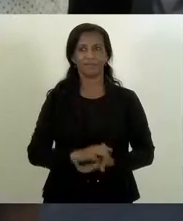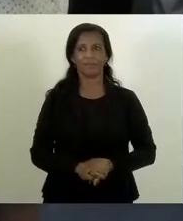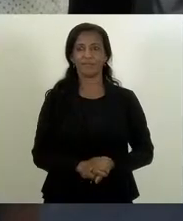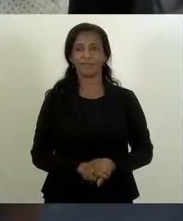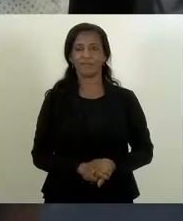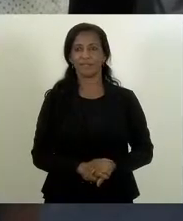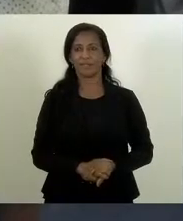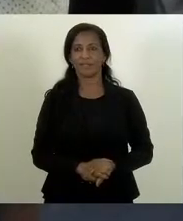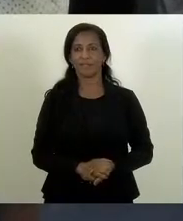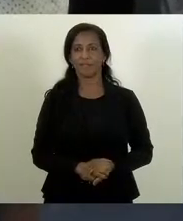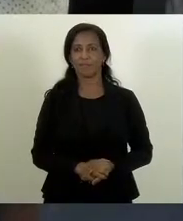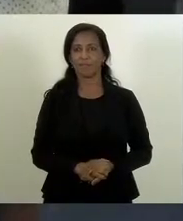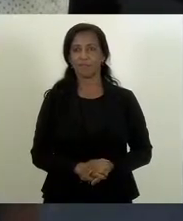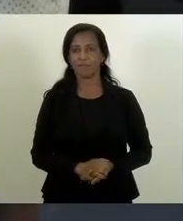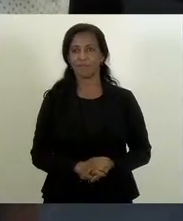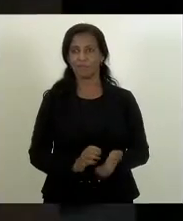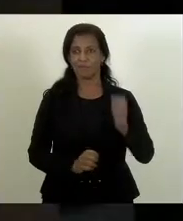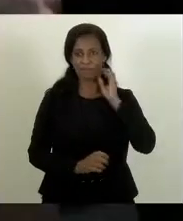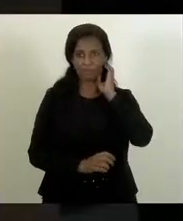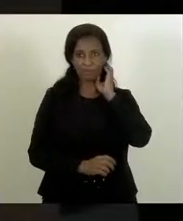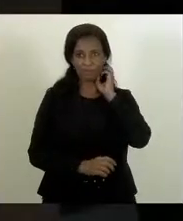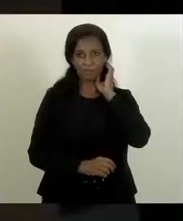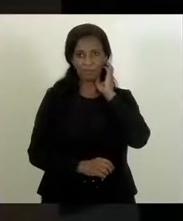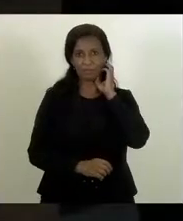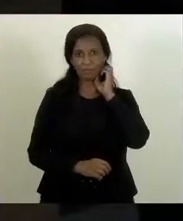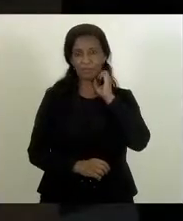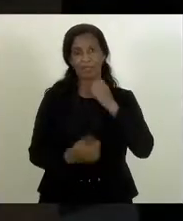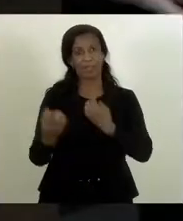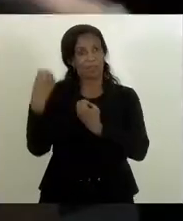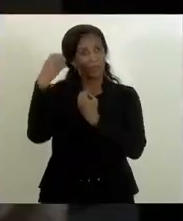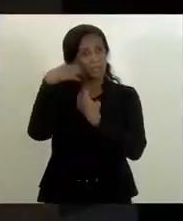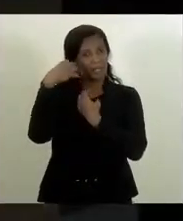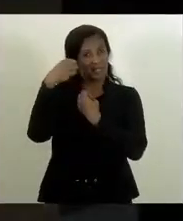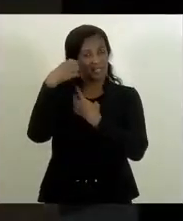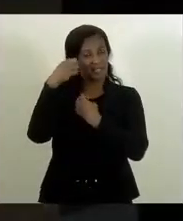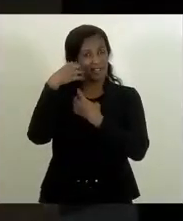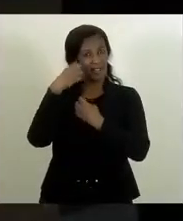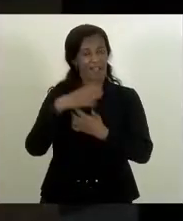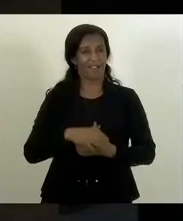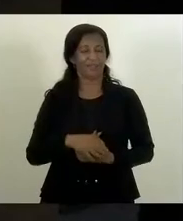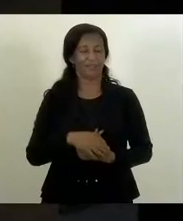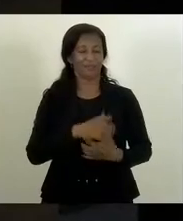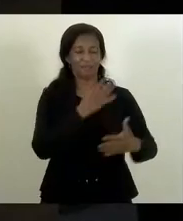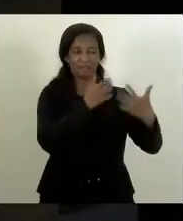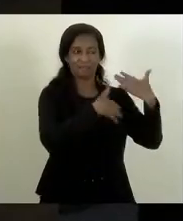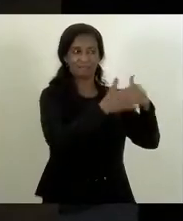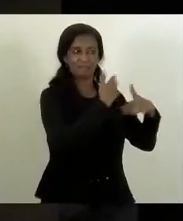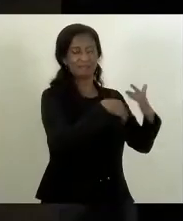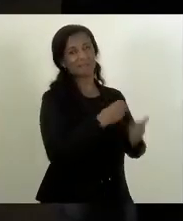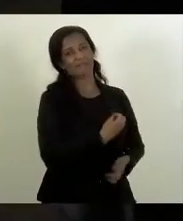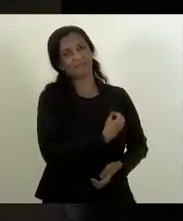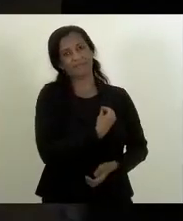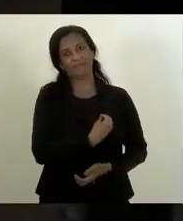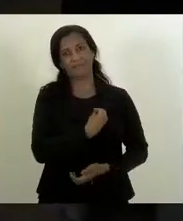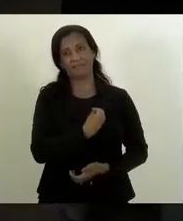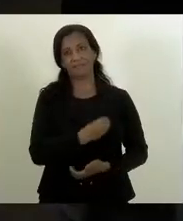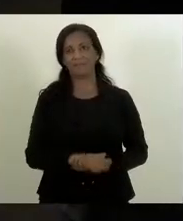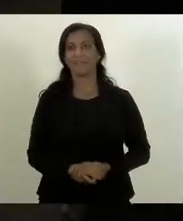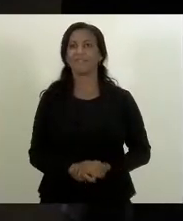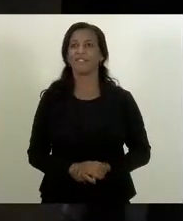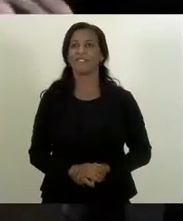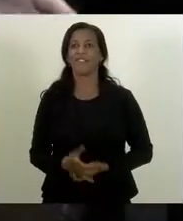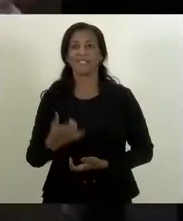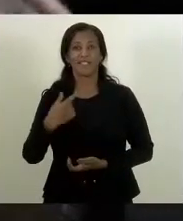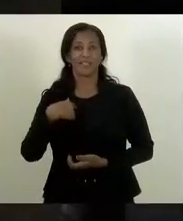Eu, pelo que me foi ensinado aí nas quebradas da vida, entendeu? Eu